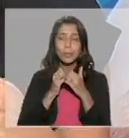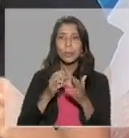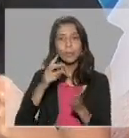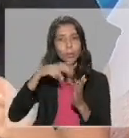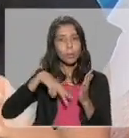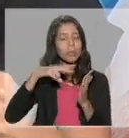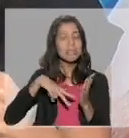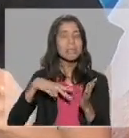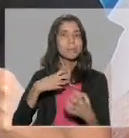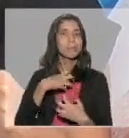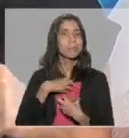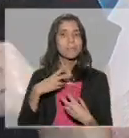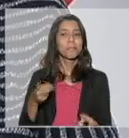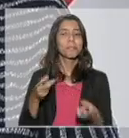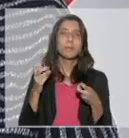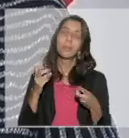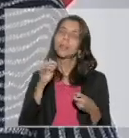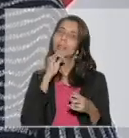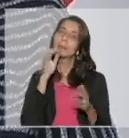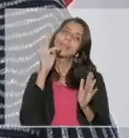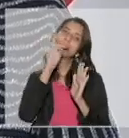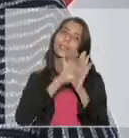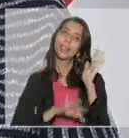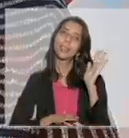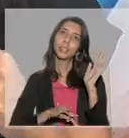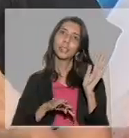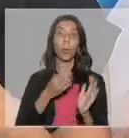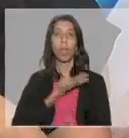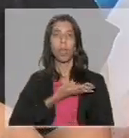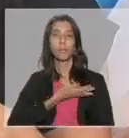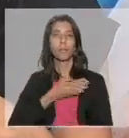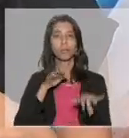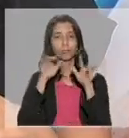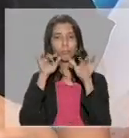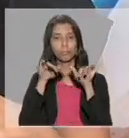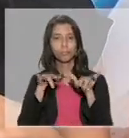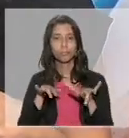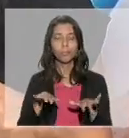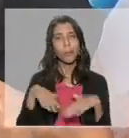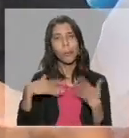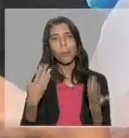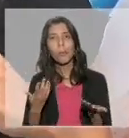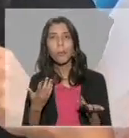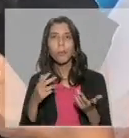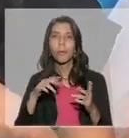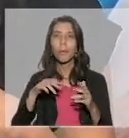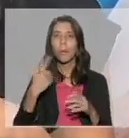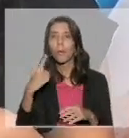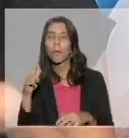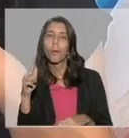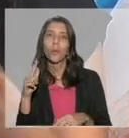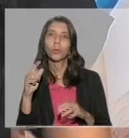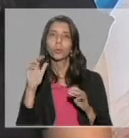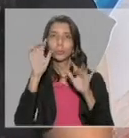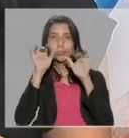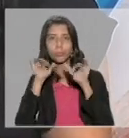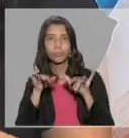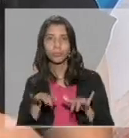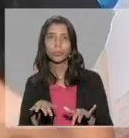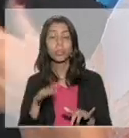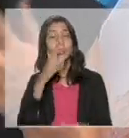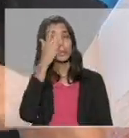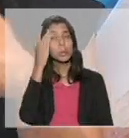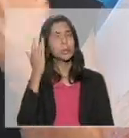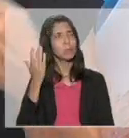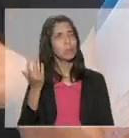lendo mais, né? Eu vou ler um texto que o meu colega colocou, ou uma matéria que ele colocou, um artigo que ele